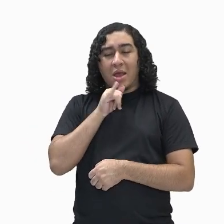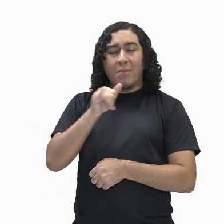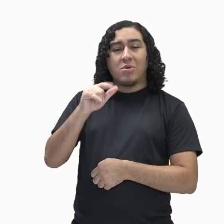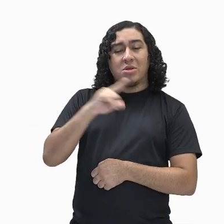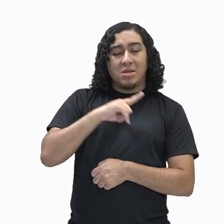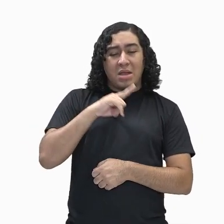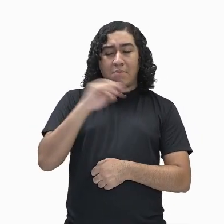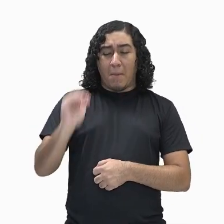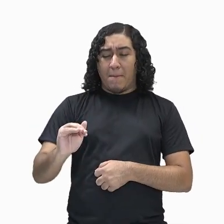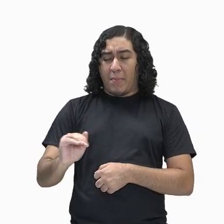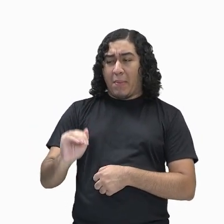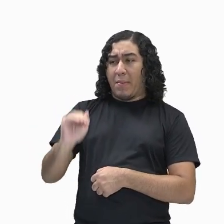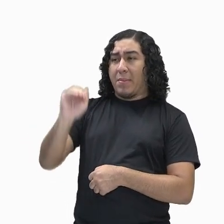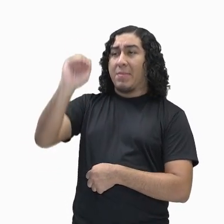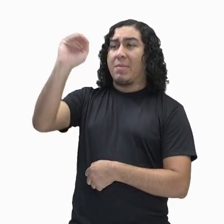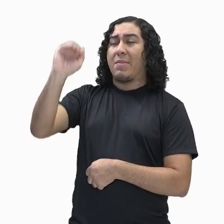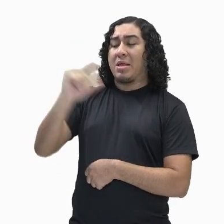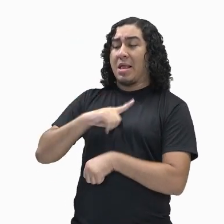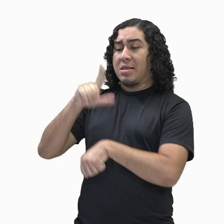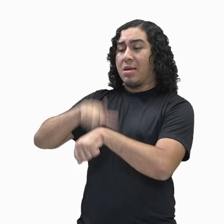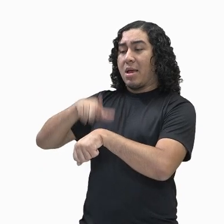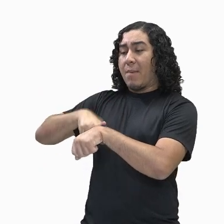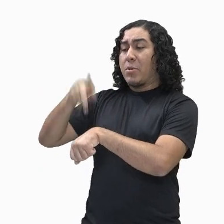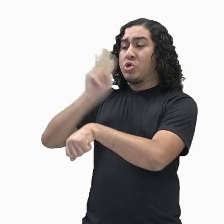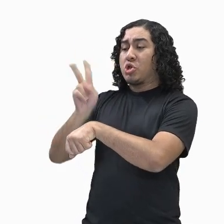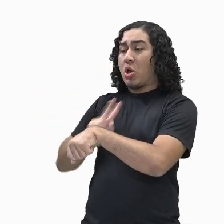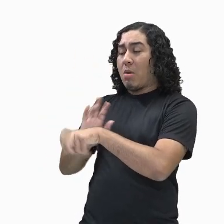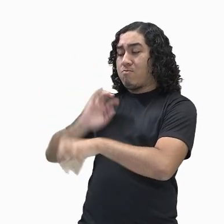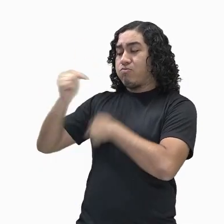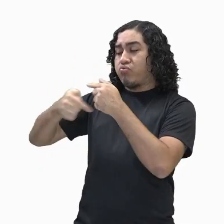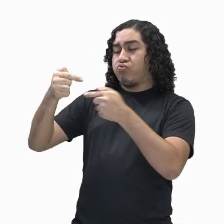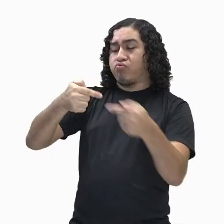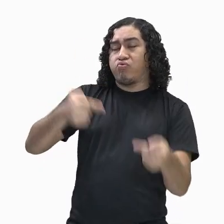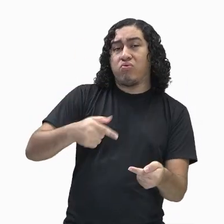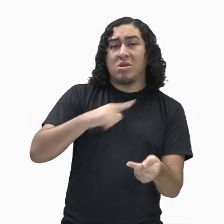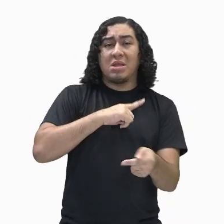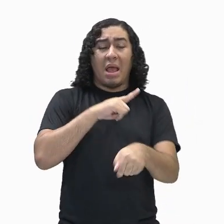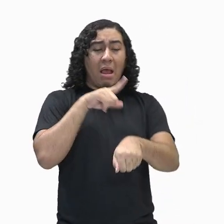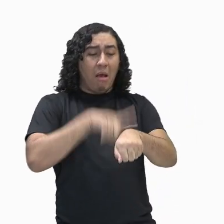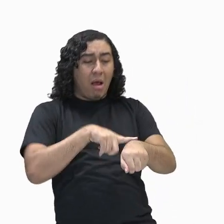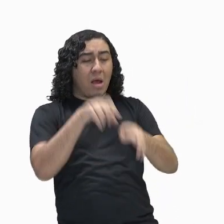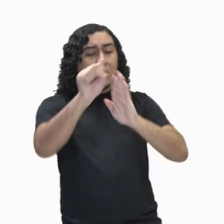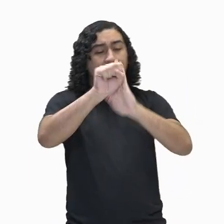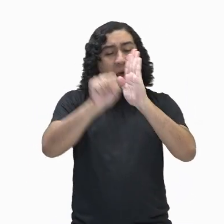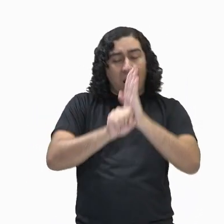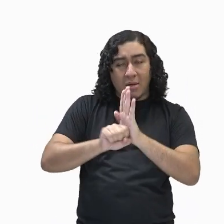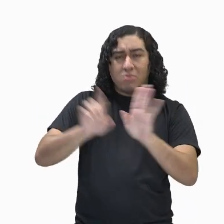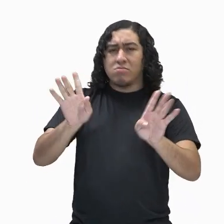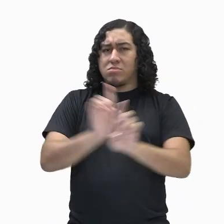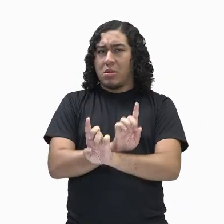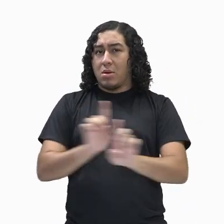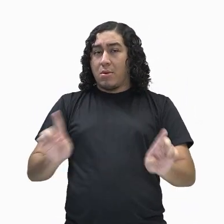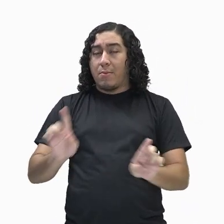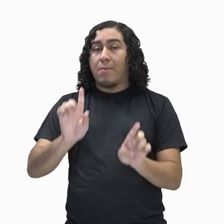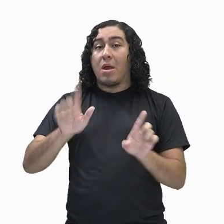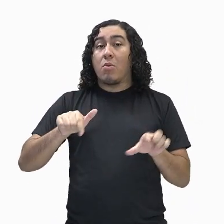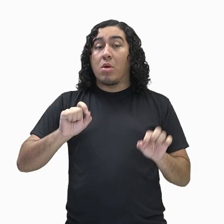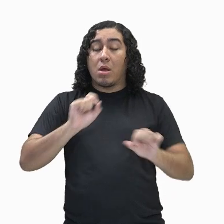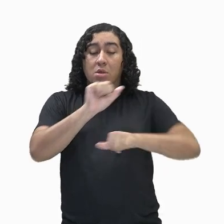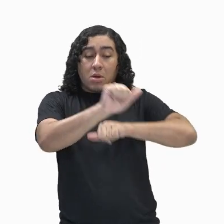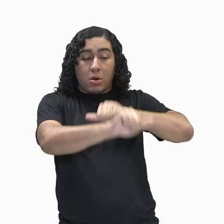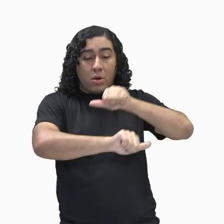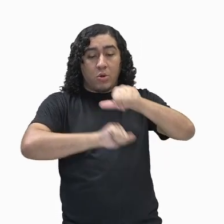escala temporal da história que marca o ano, o século, não. Isso aí é a mudança